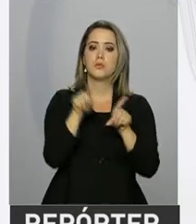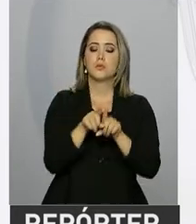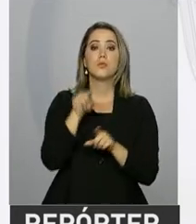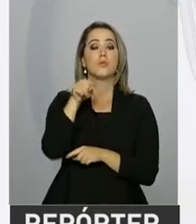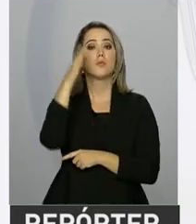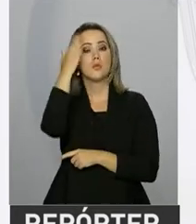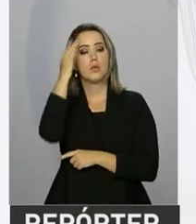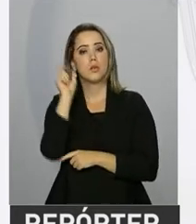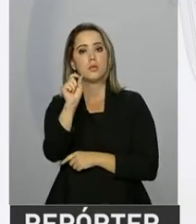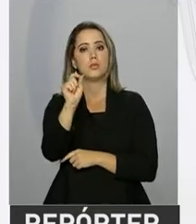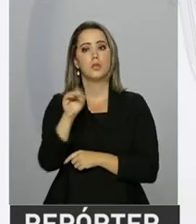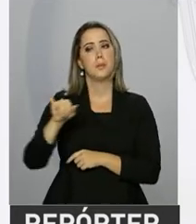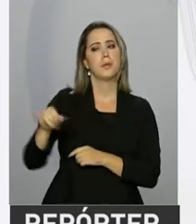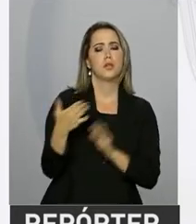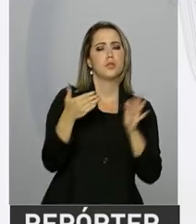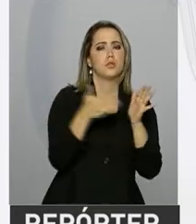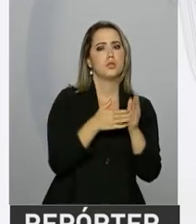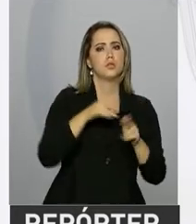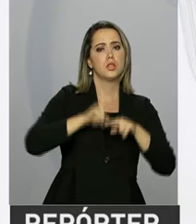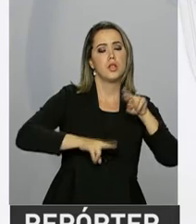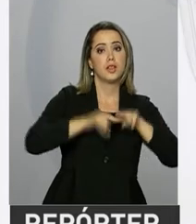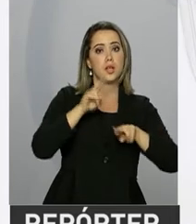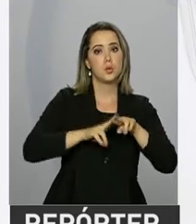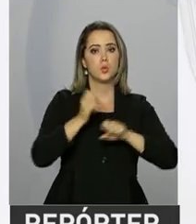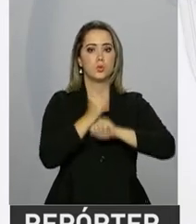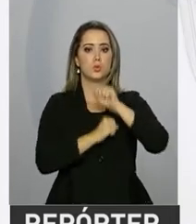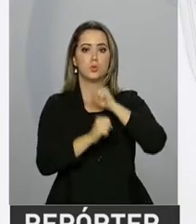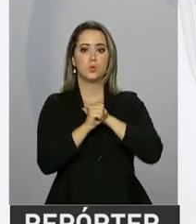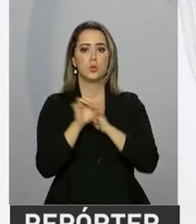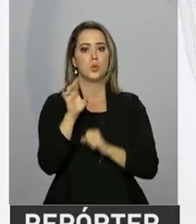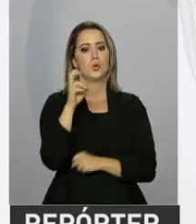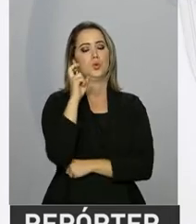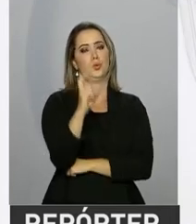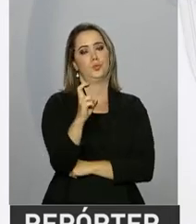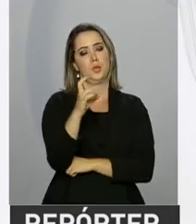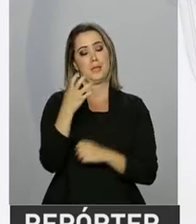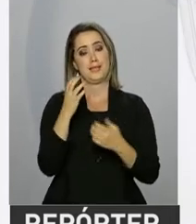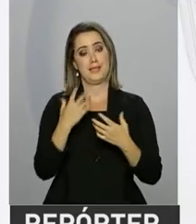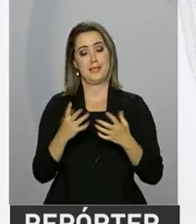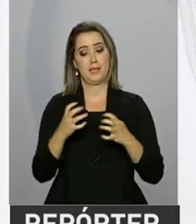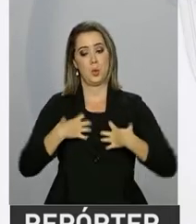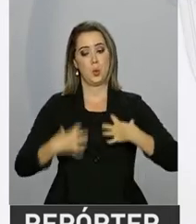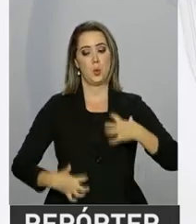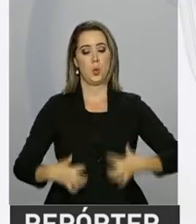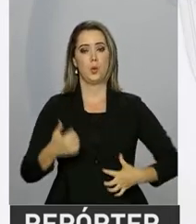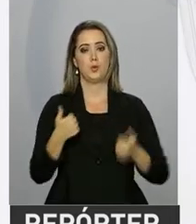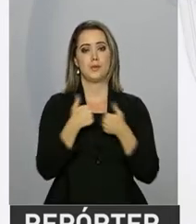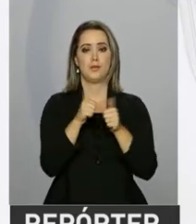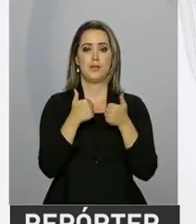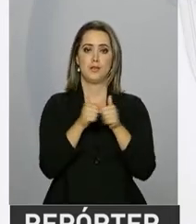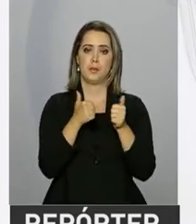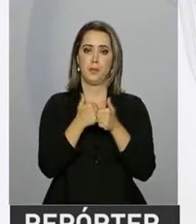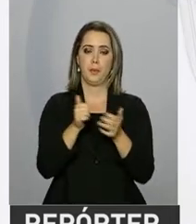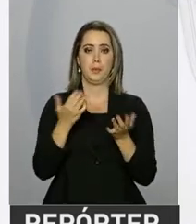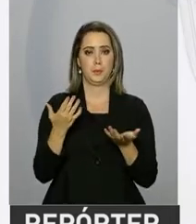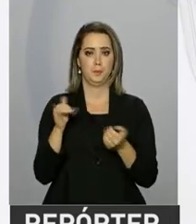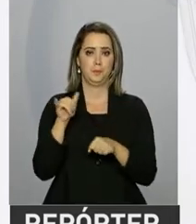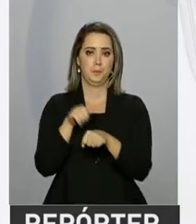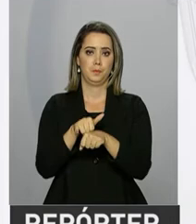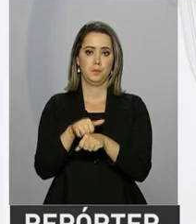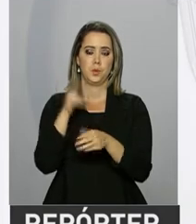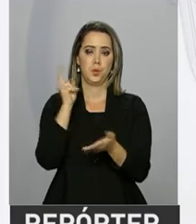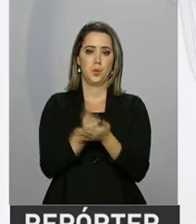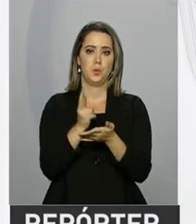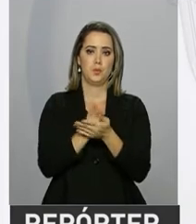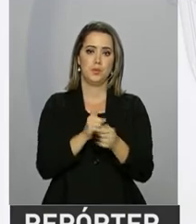uma ideia, entre janeiro e junho do ano passado, apenas 5 órgãos haviam sido transportados pelos aviões militares. No